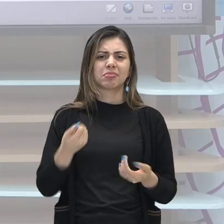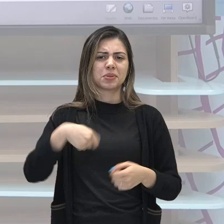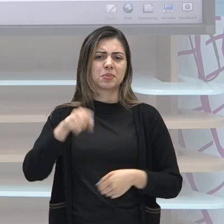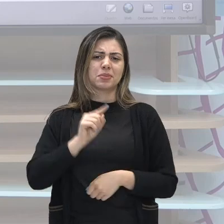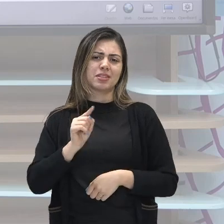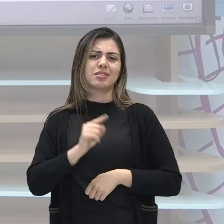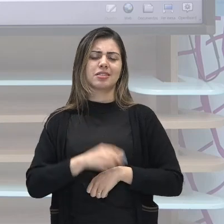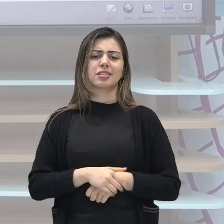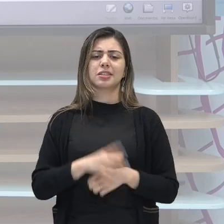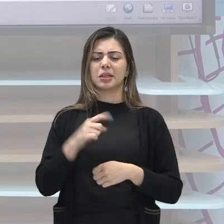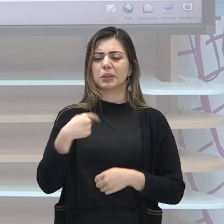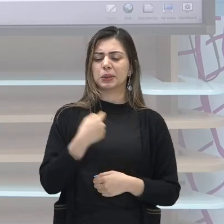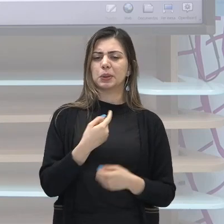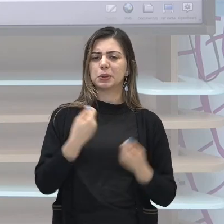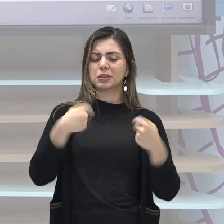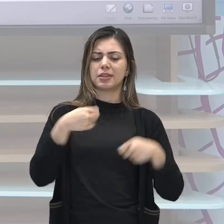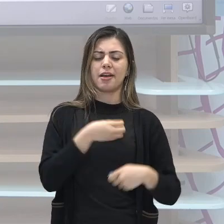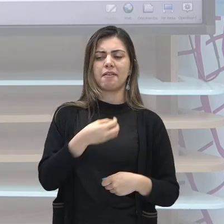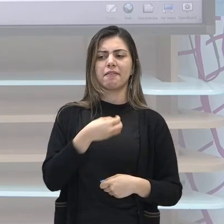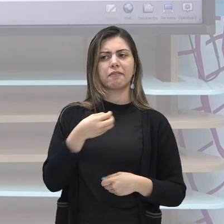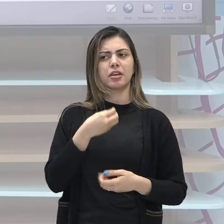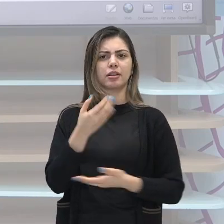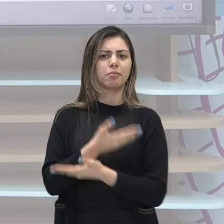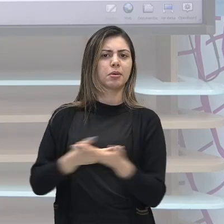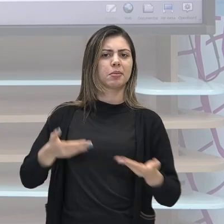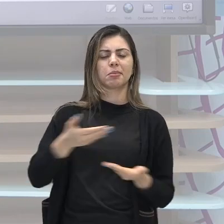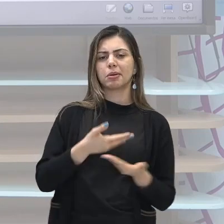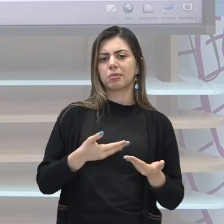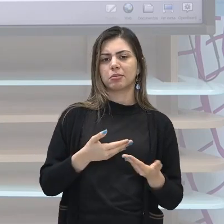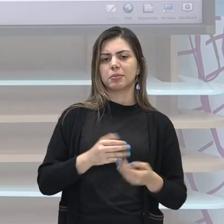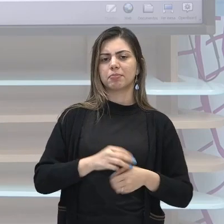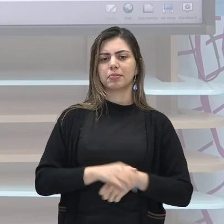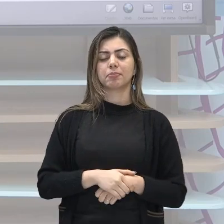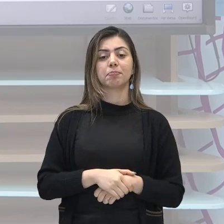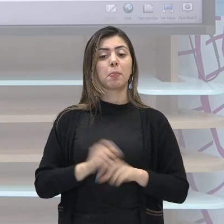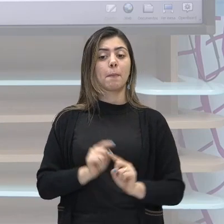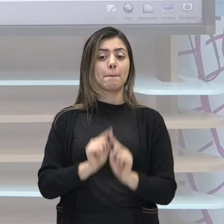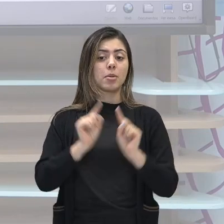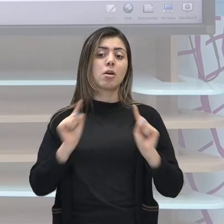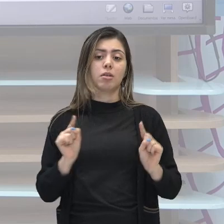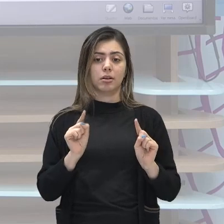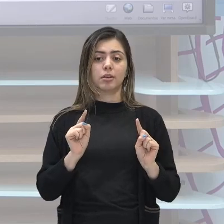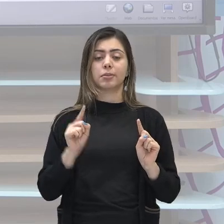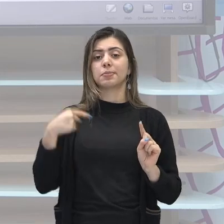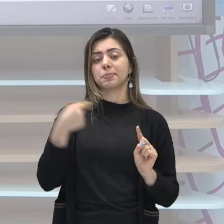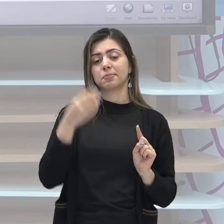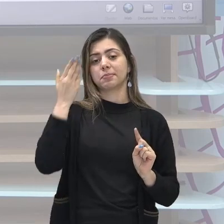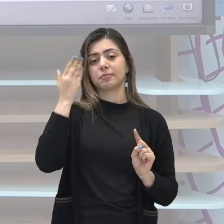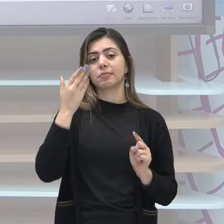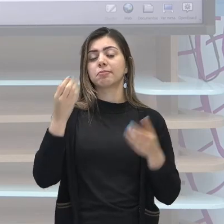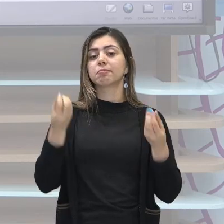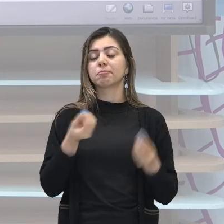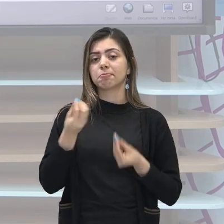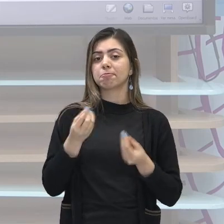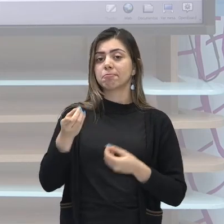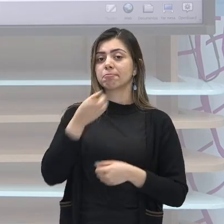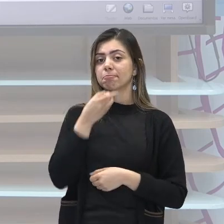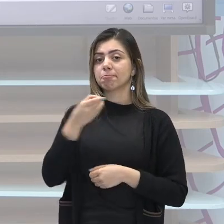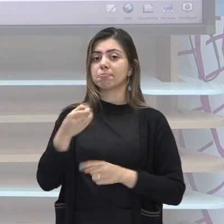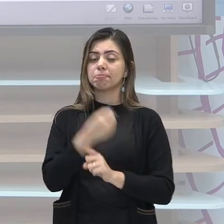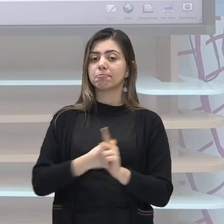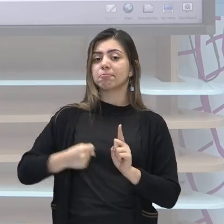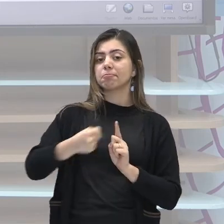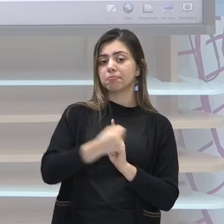que nós possamos viver, né? Porém, diante da visão do darwinismo